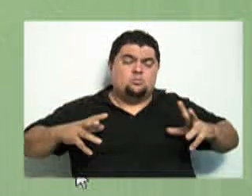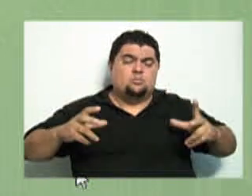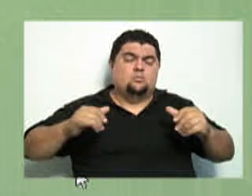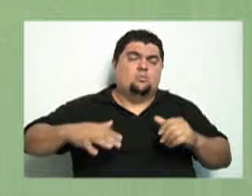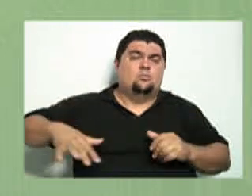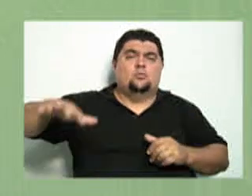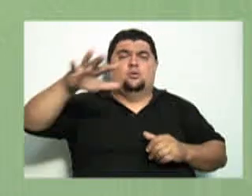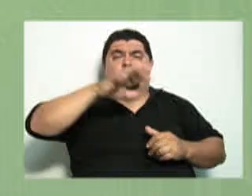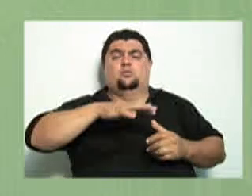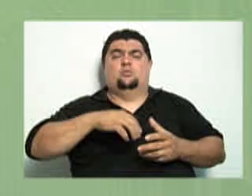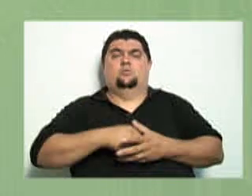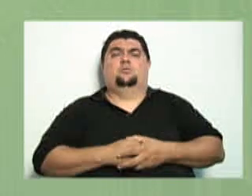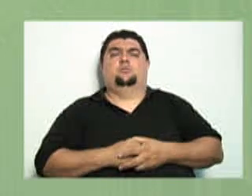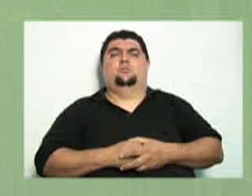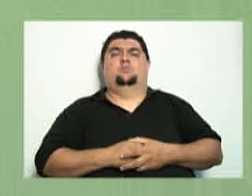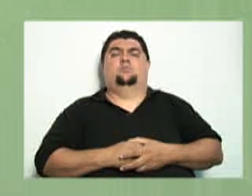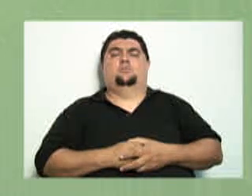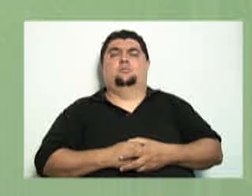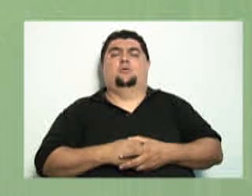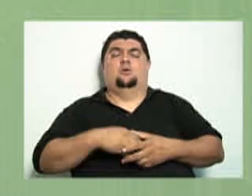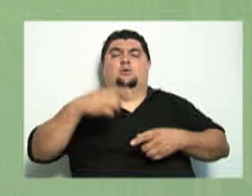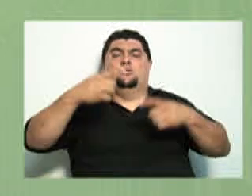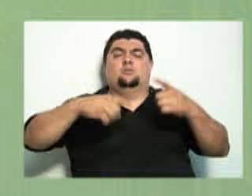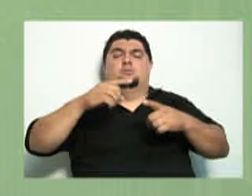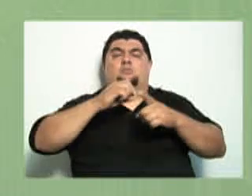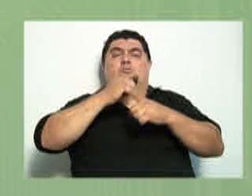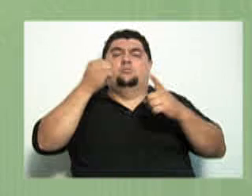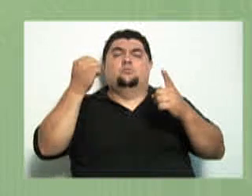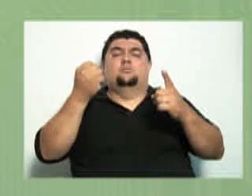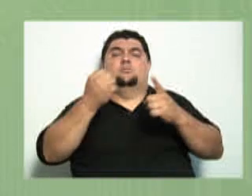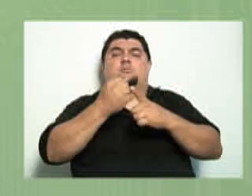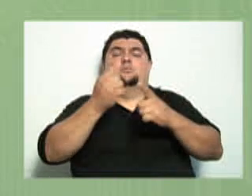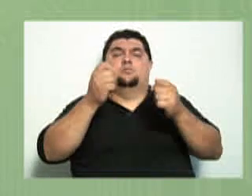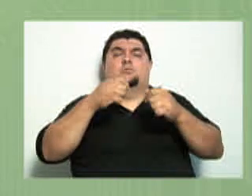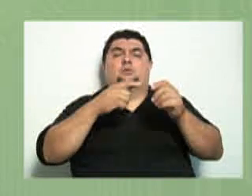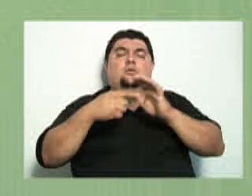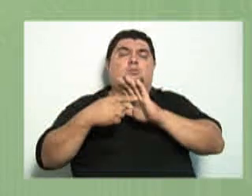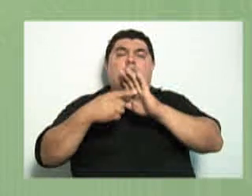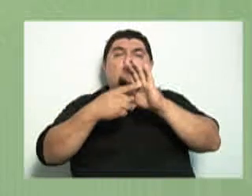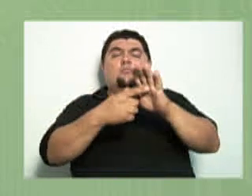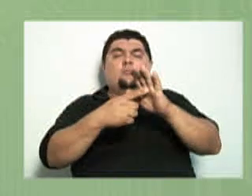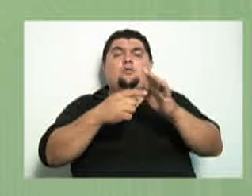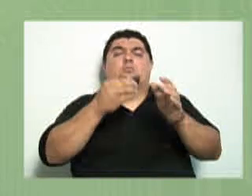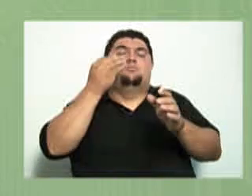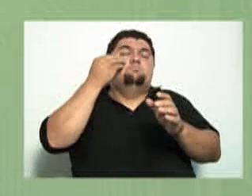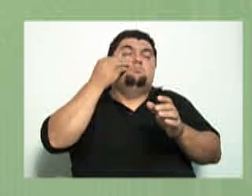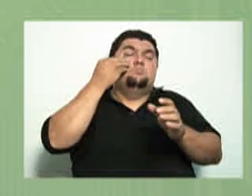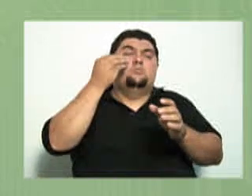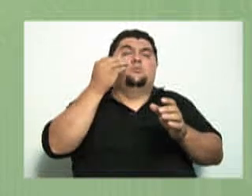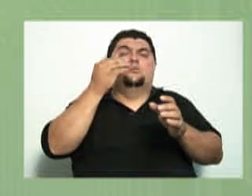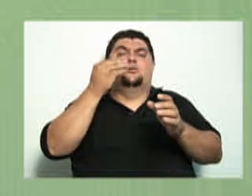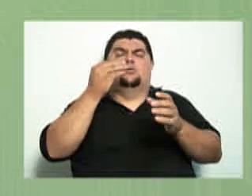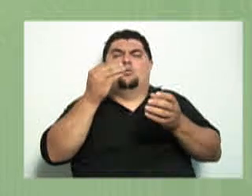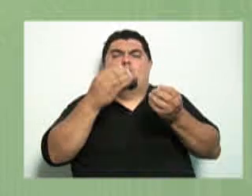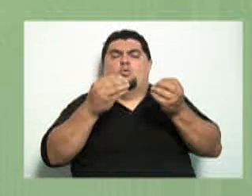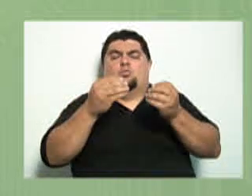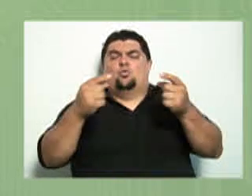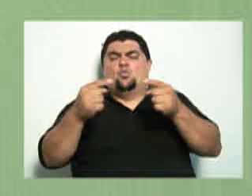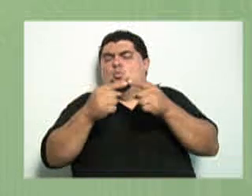Então, para discutir desenvolvimento social, a gente vai ter foco nessa questão de igualdade